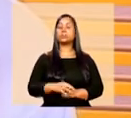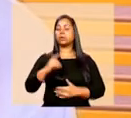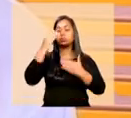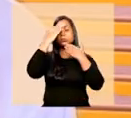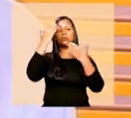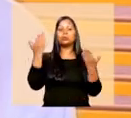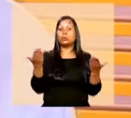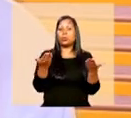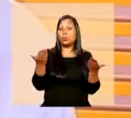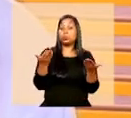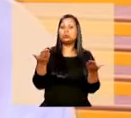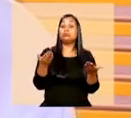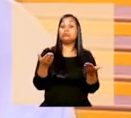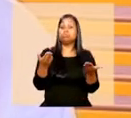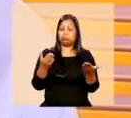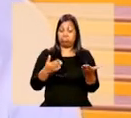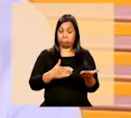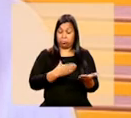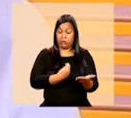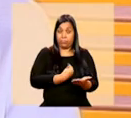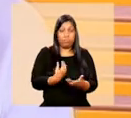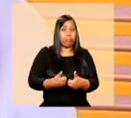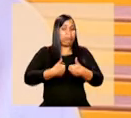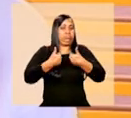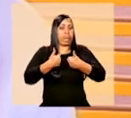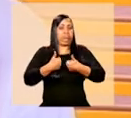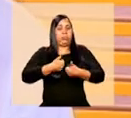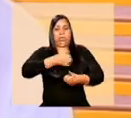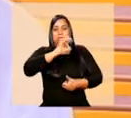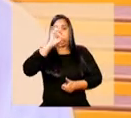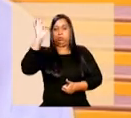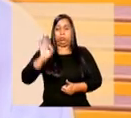Graças a Deus, hoje eu tenho uma qualidade de vida 100%.